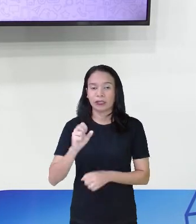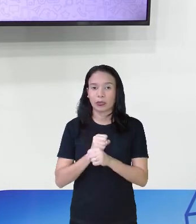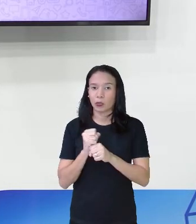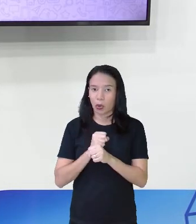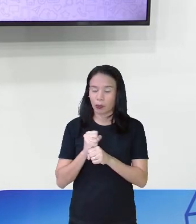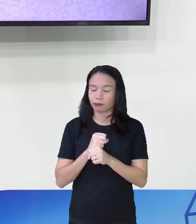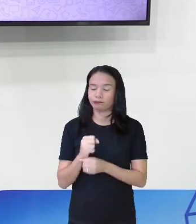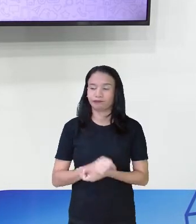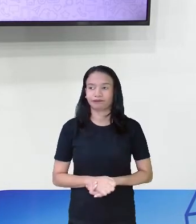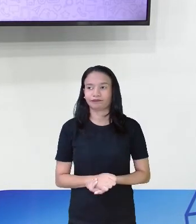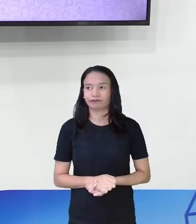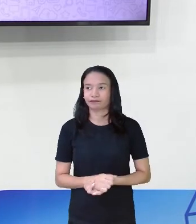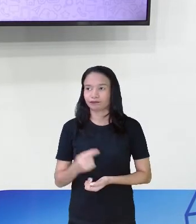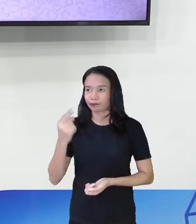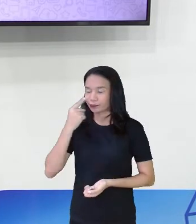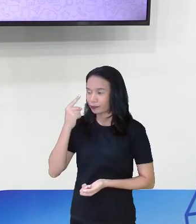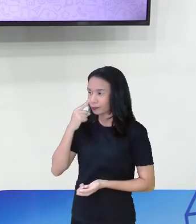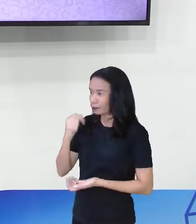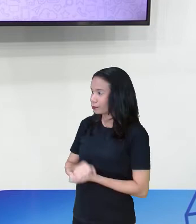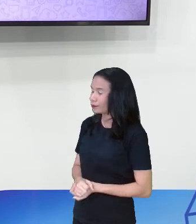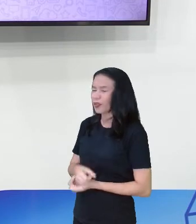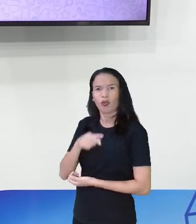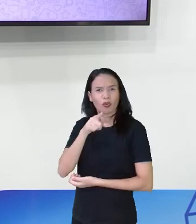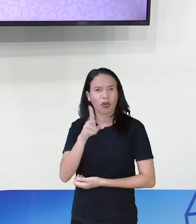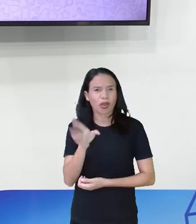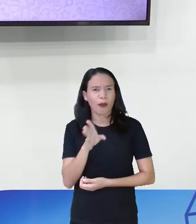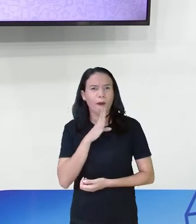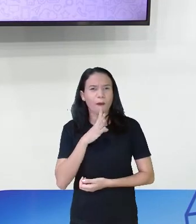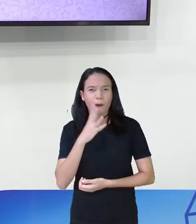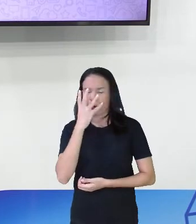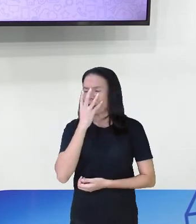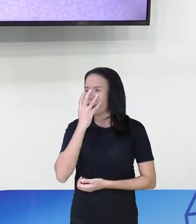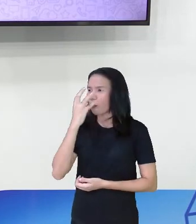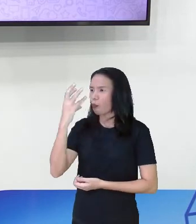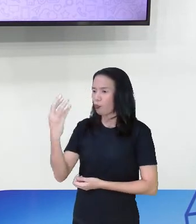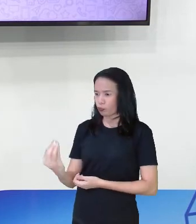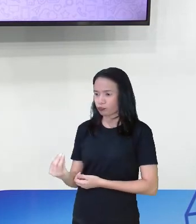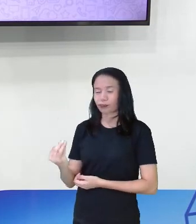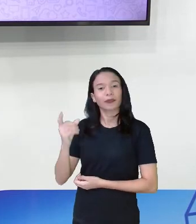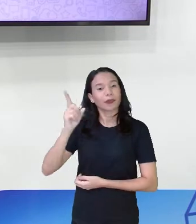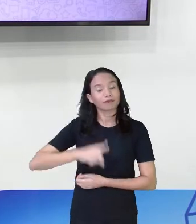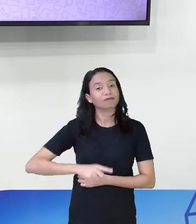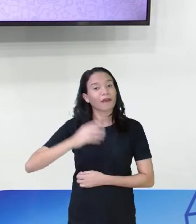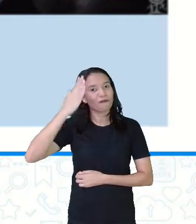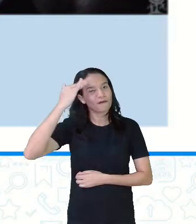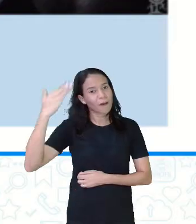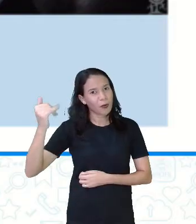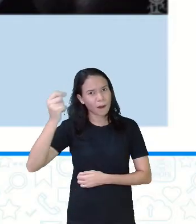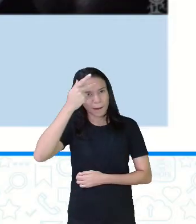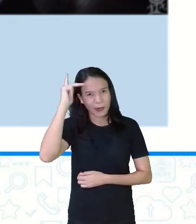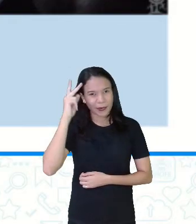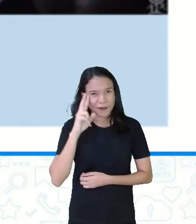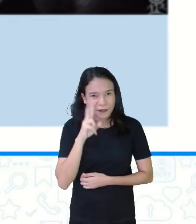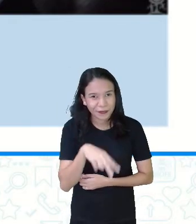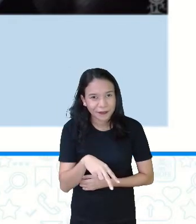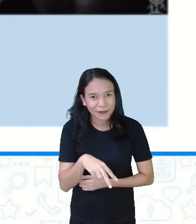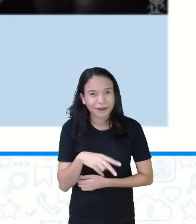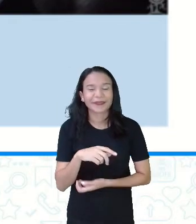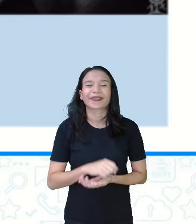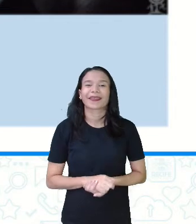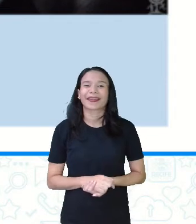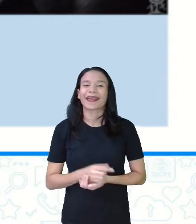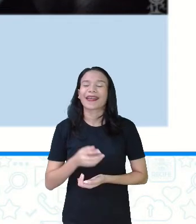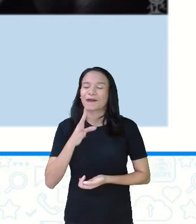tá joia? Vamos continuar. Esse todo mundo conhece, não é? Esse é mais comum. Quem já foi no horto, como a Maria disse lá no